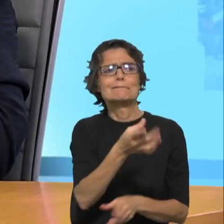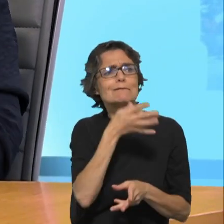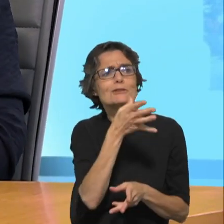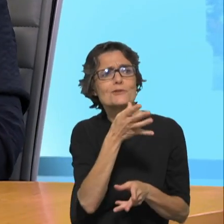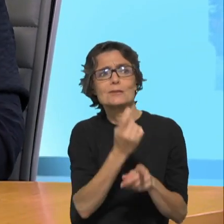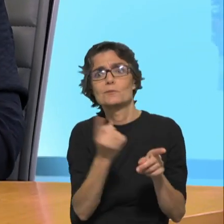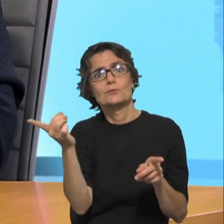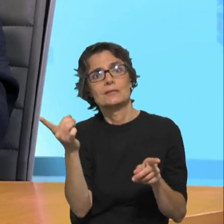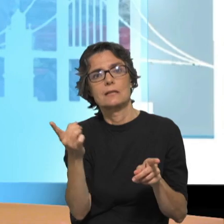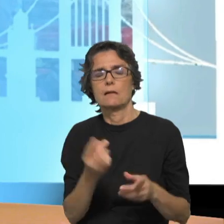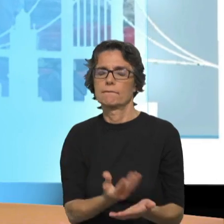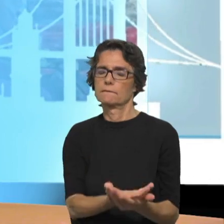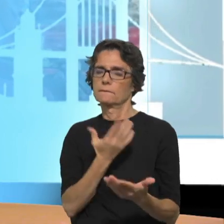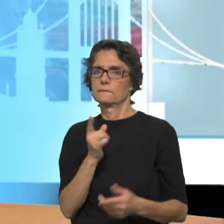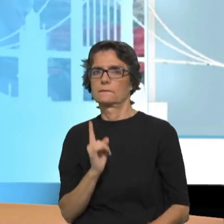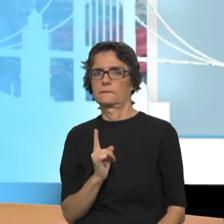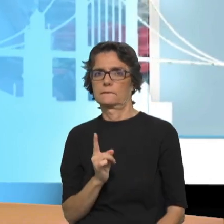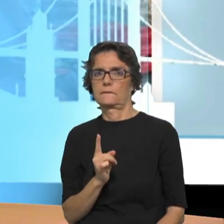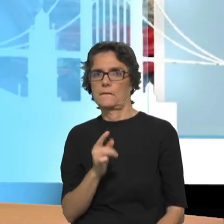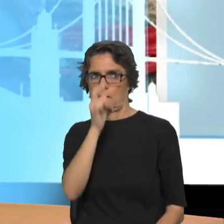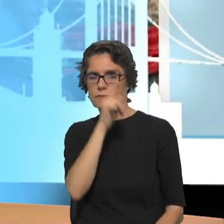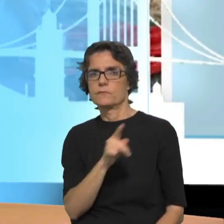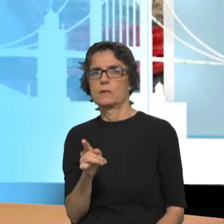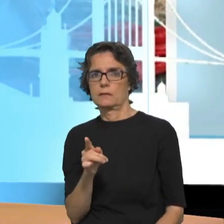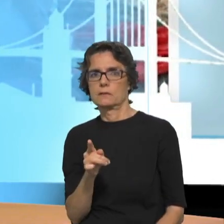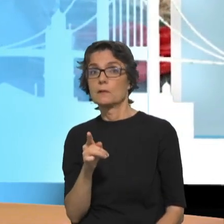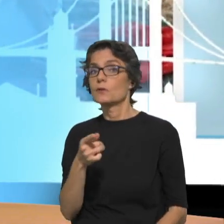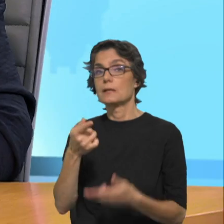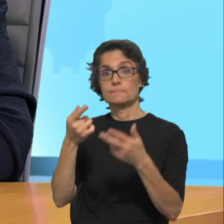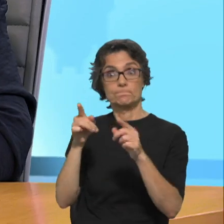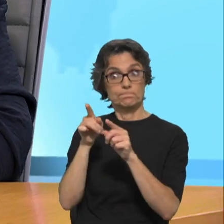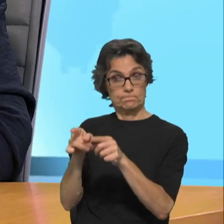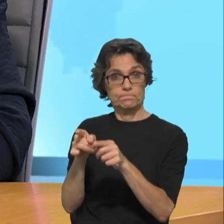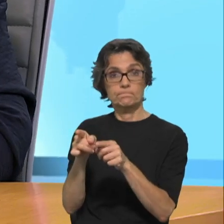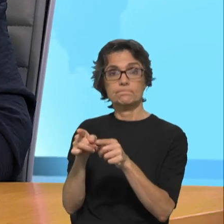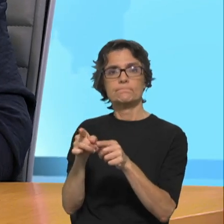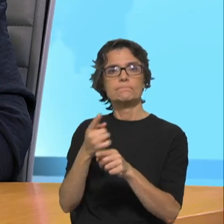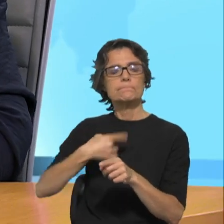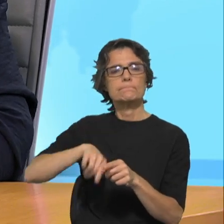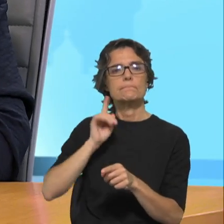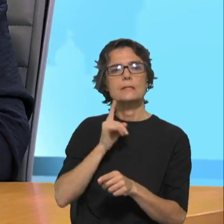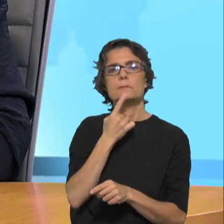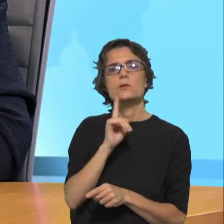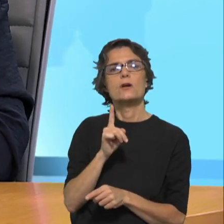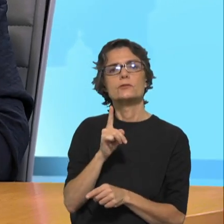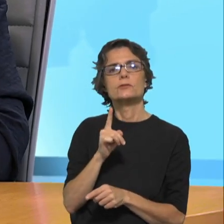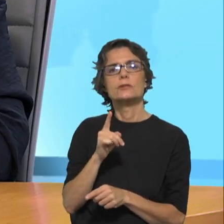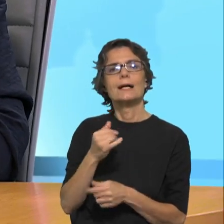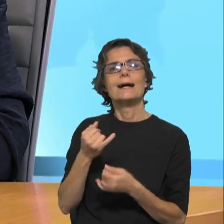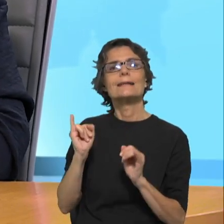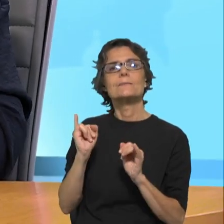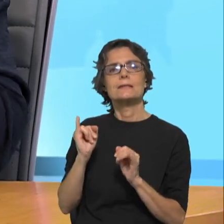que é de uma categoria muito grande. Por isso, este sentido da liberdade é o que ela vai dizer sempre, muitas vezes, que é o não perdermos a independência de filhos de